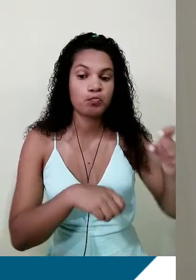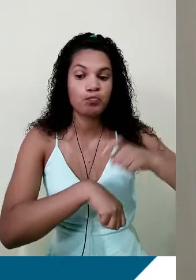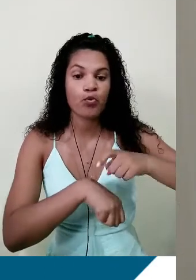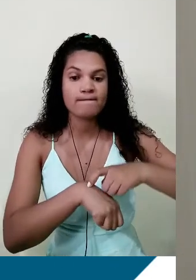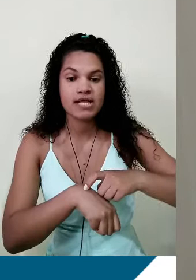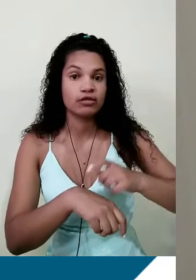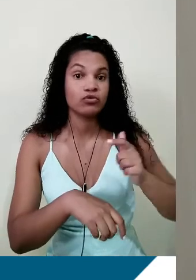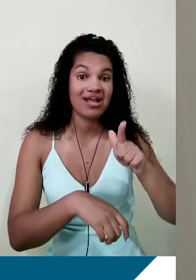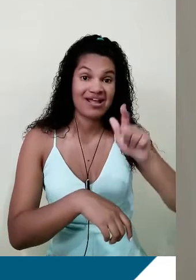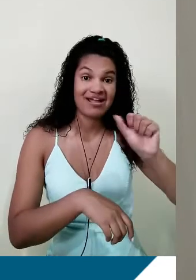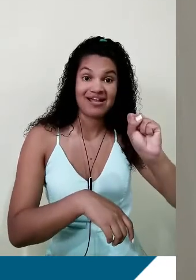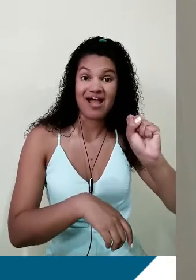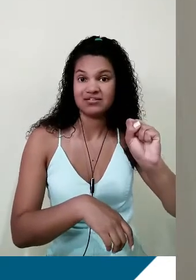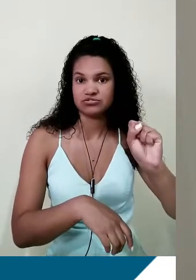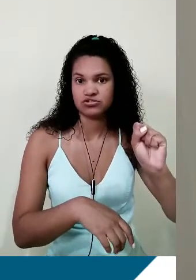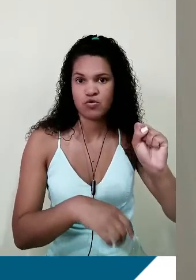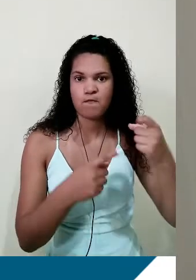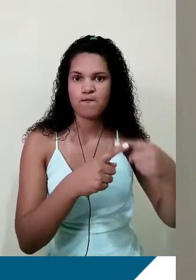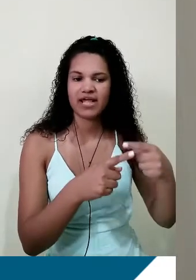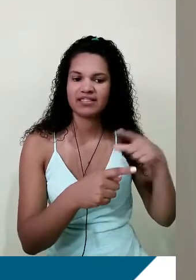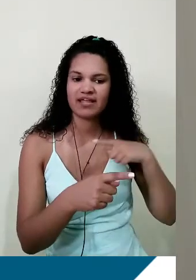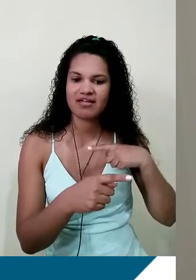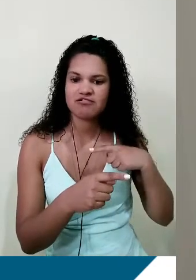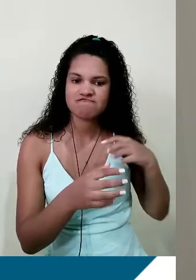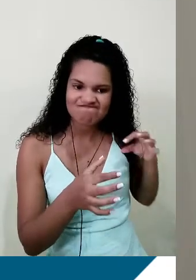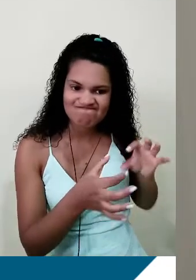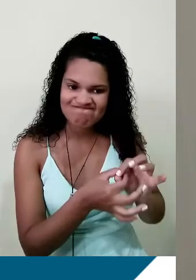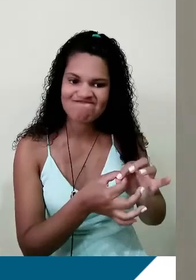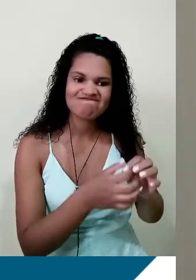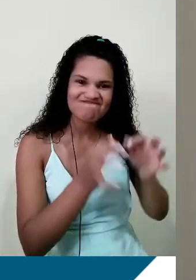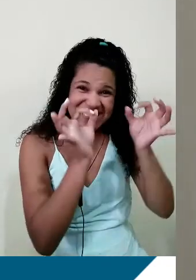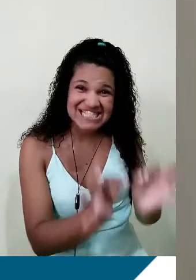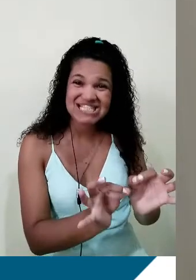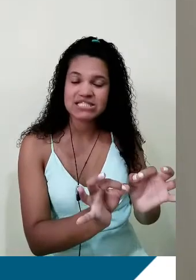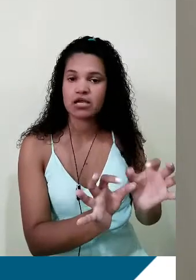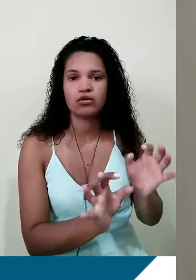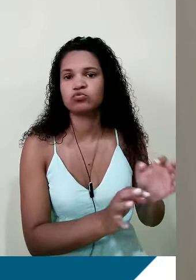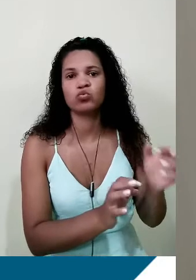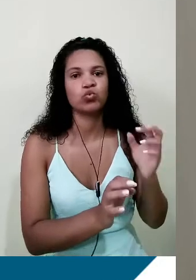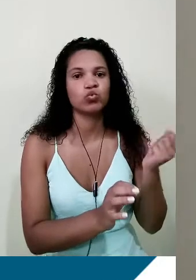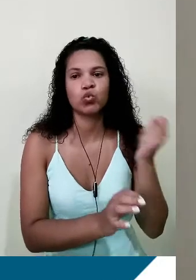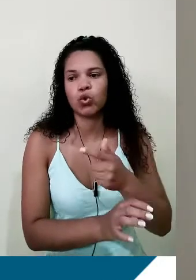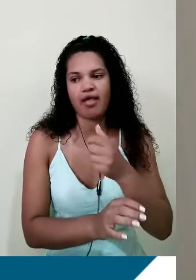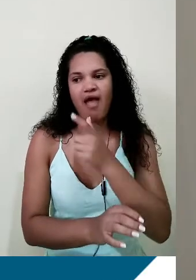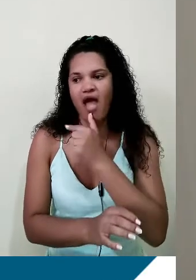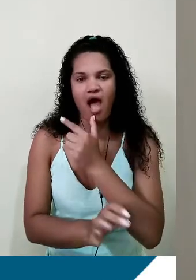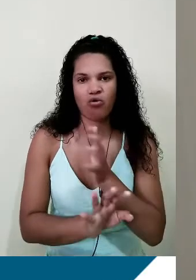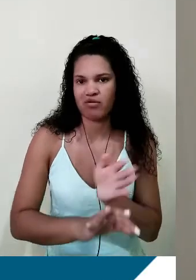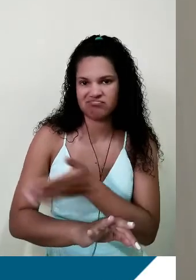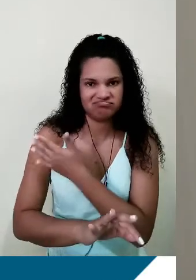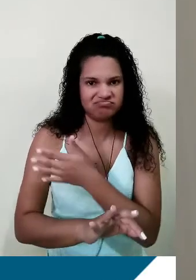comportamento mais preciso do que o comportamento da água. Então, por ela ter sido definida